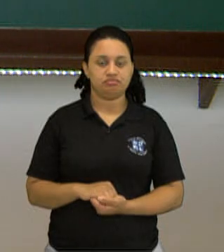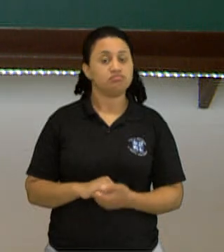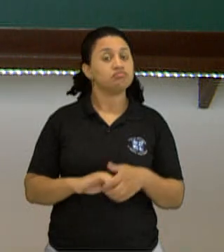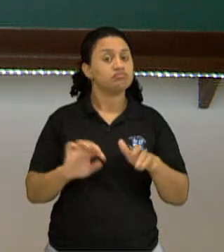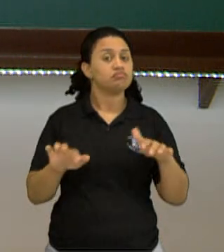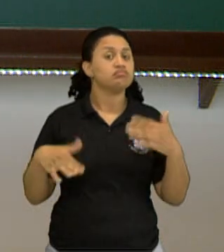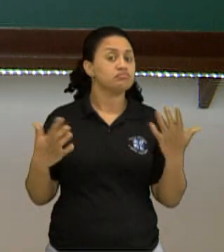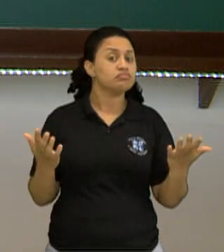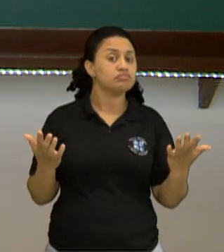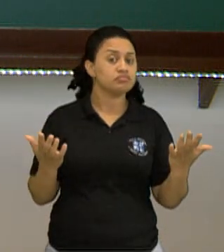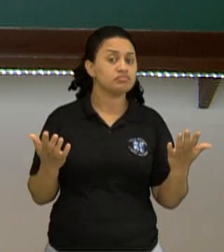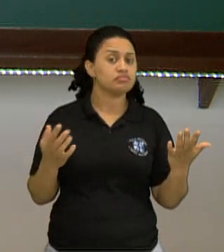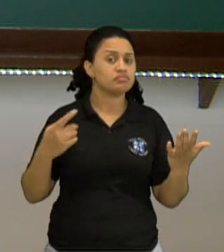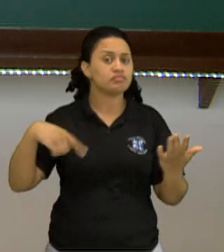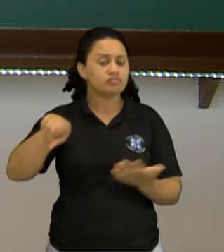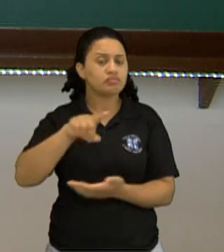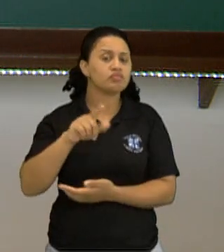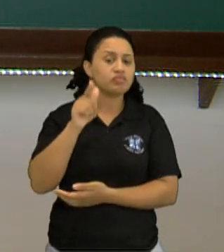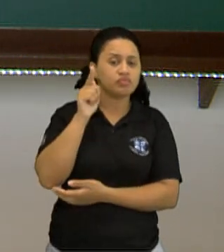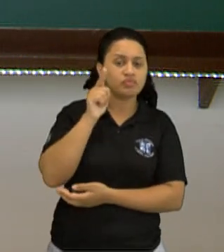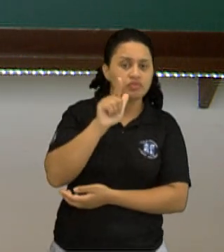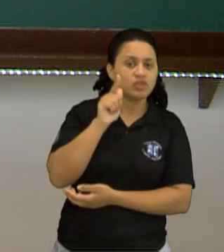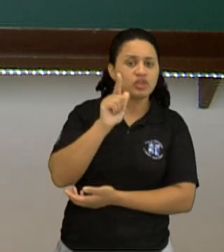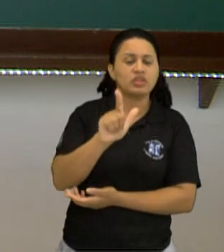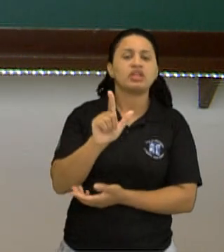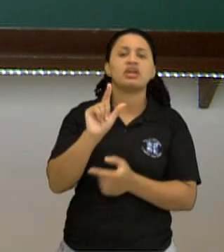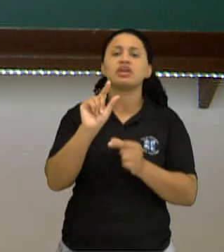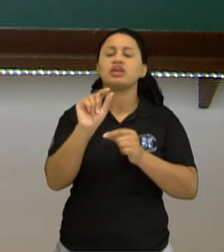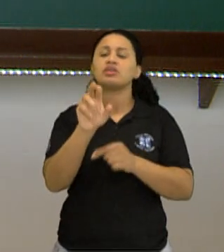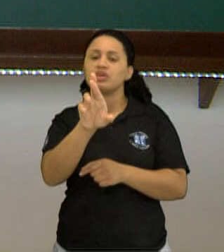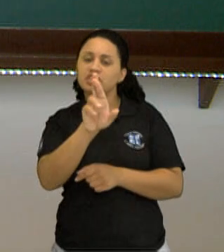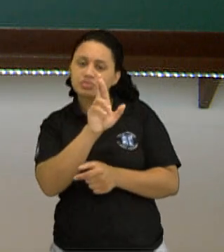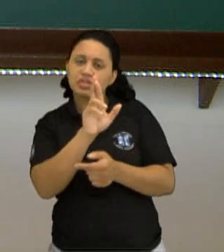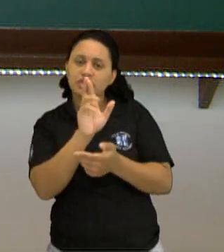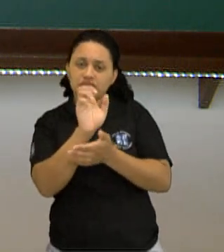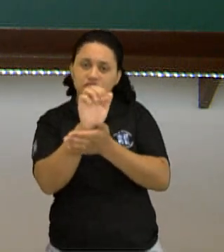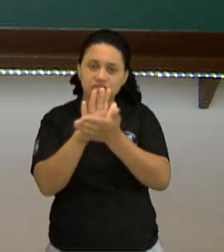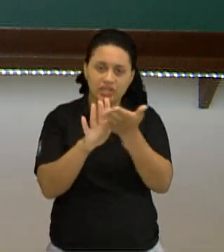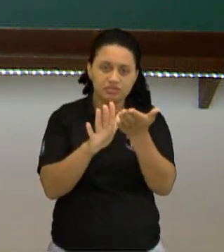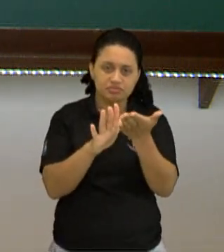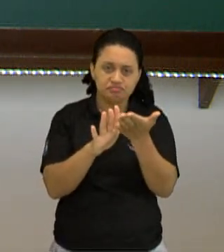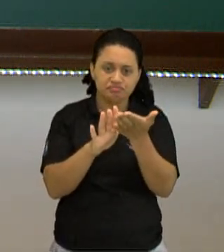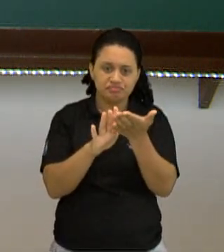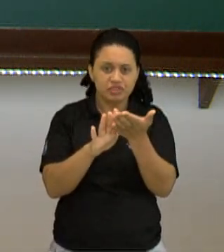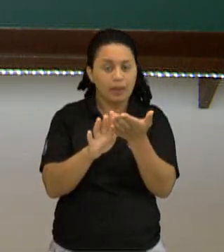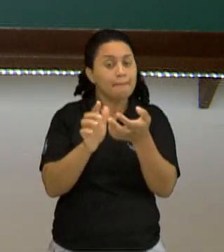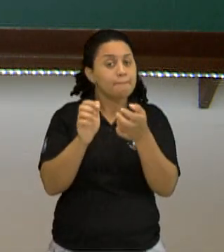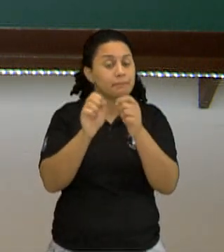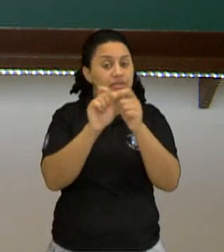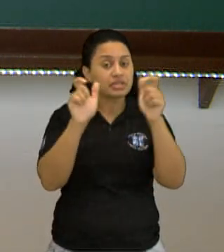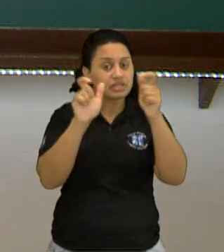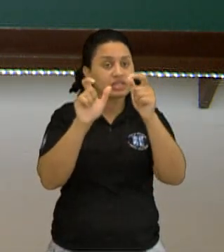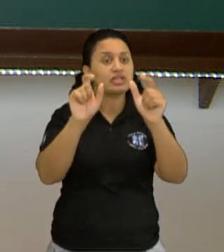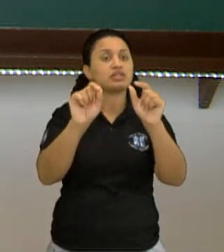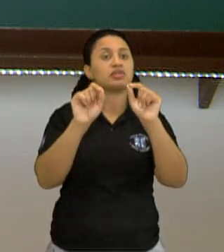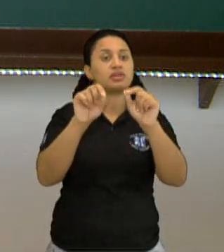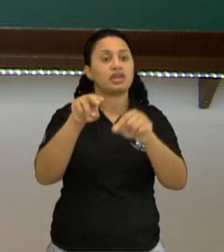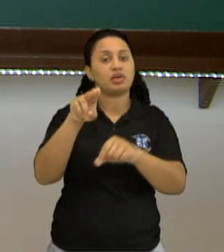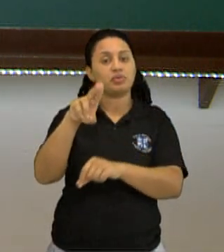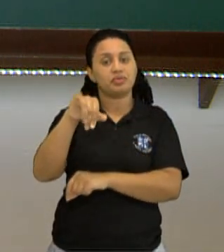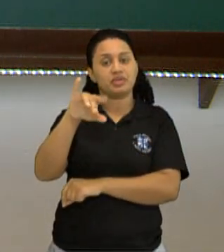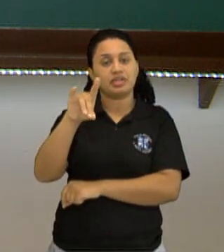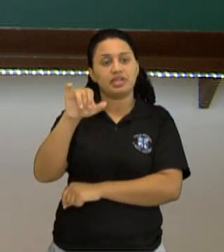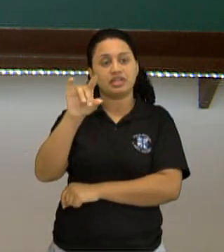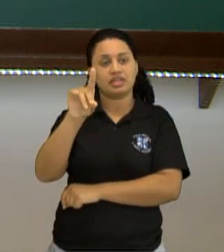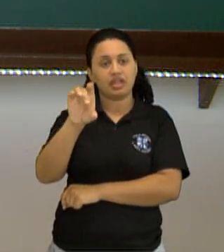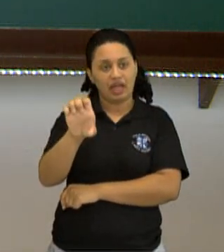E aí, meus queridos, conseguiram resolver a questão? Não caíram nas pegadinhas de unidades aqui?